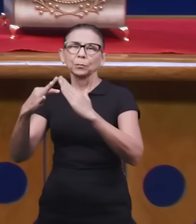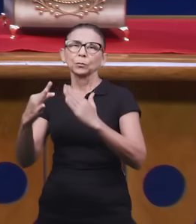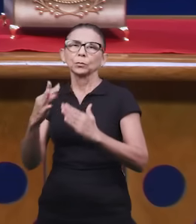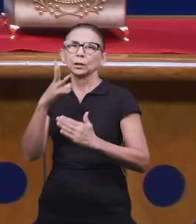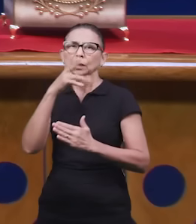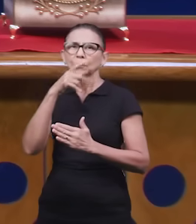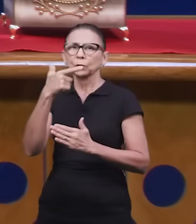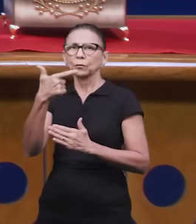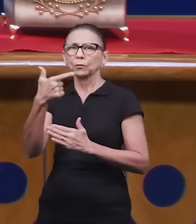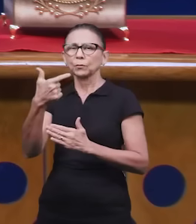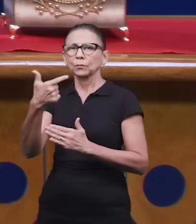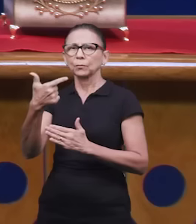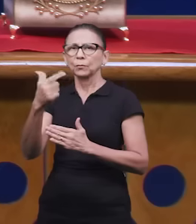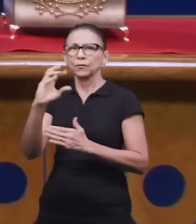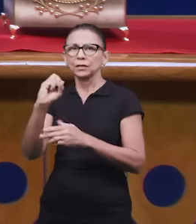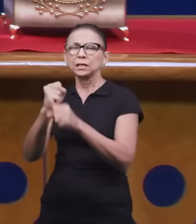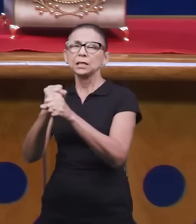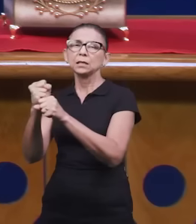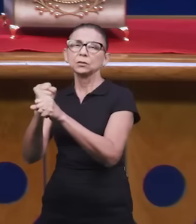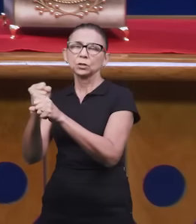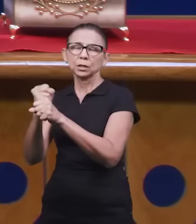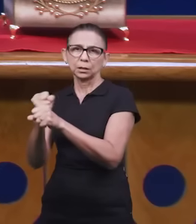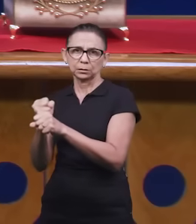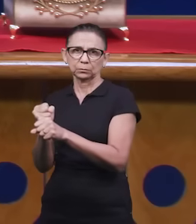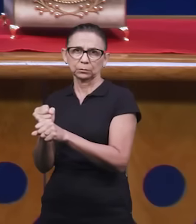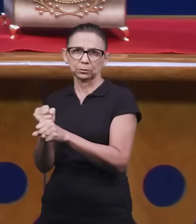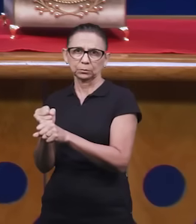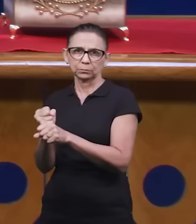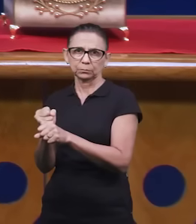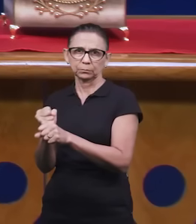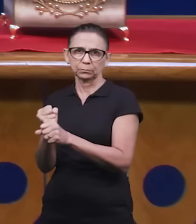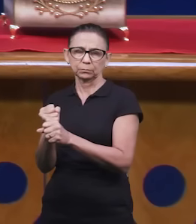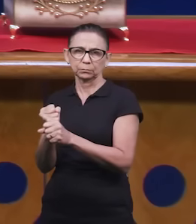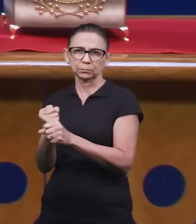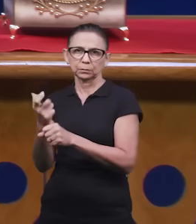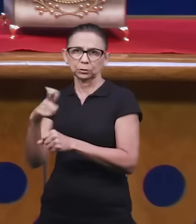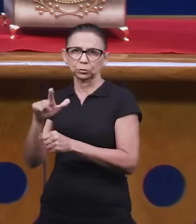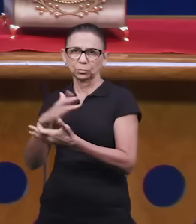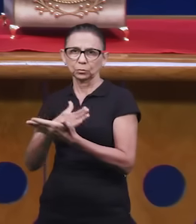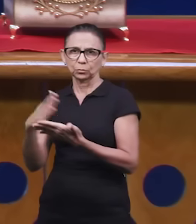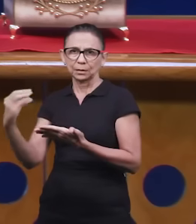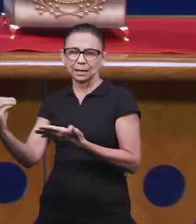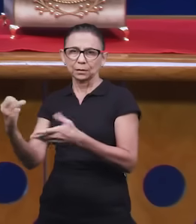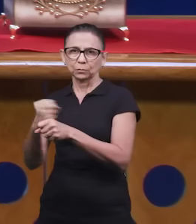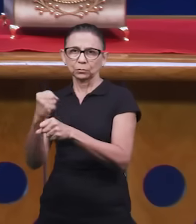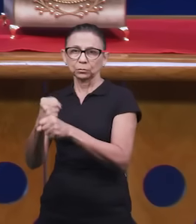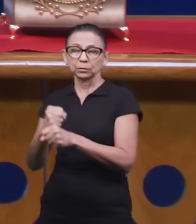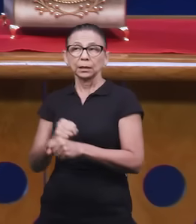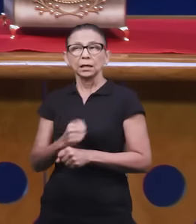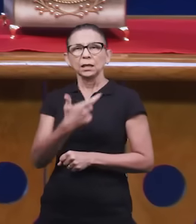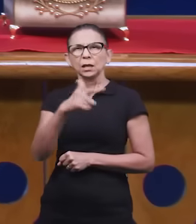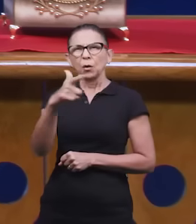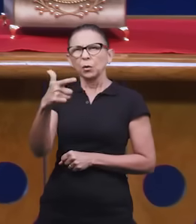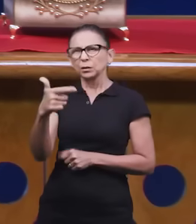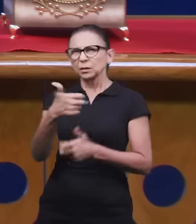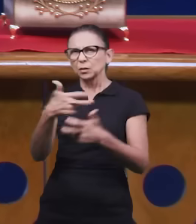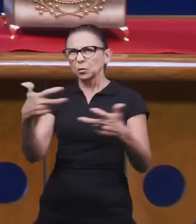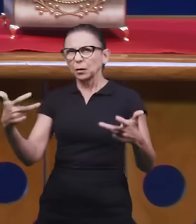templo foi construído com 20 anos, mas as outras coisas referentes à cidade. 49